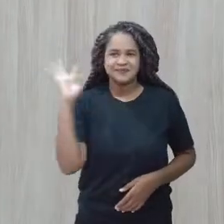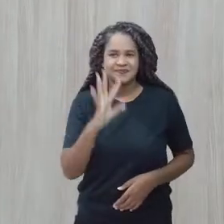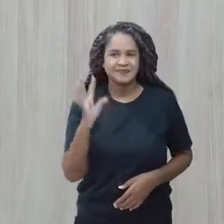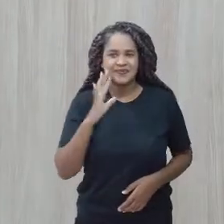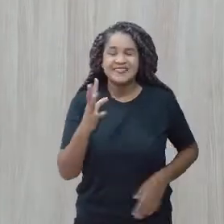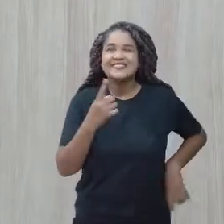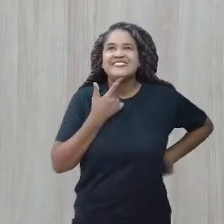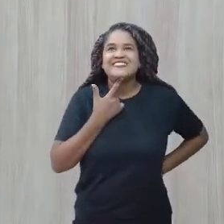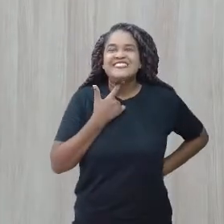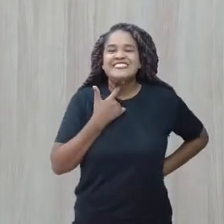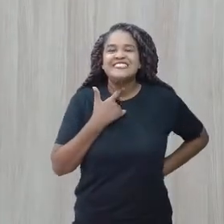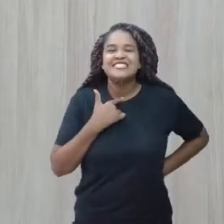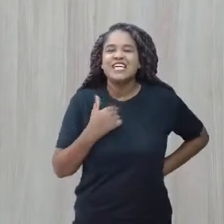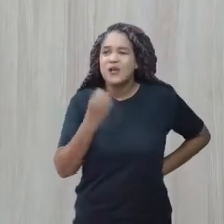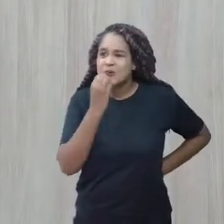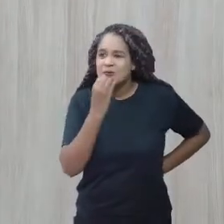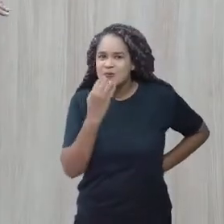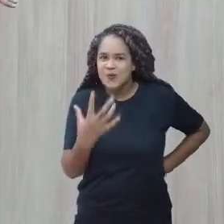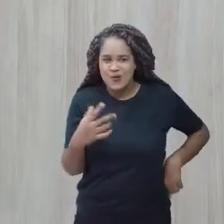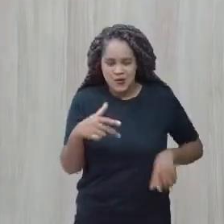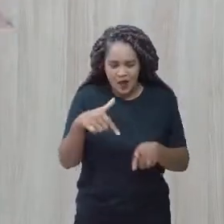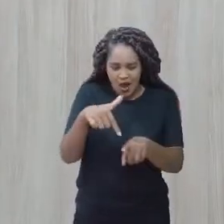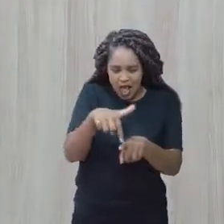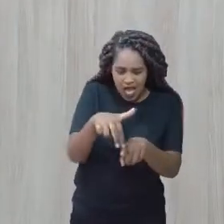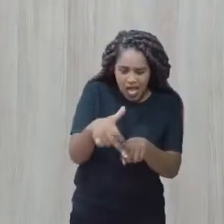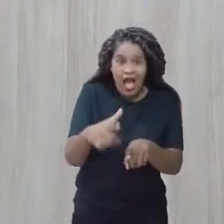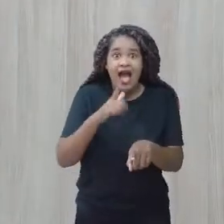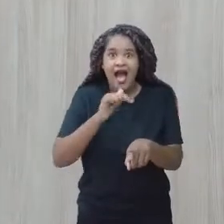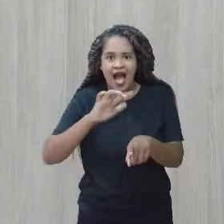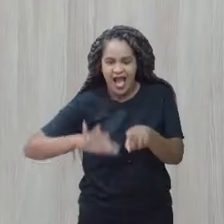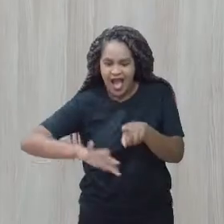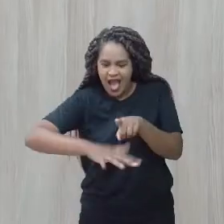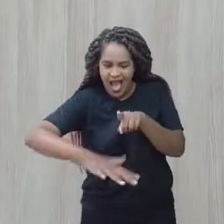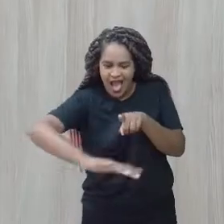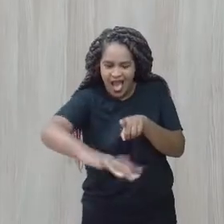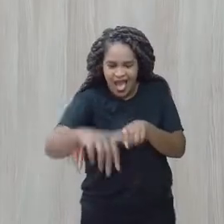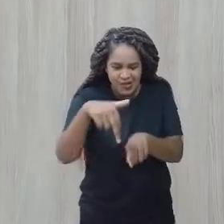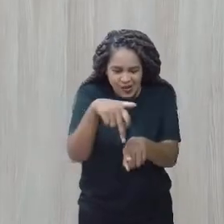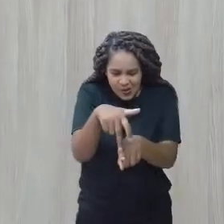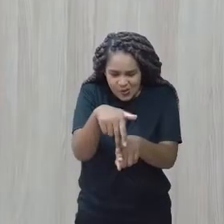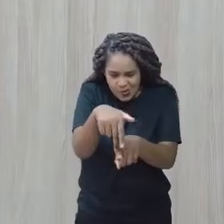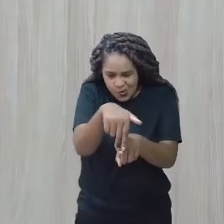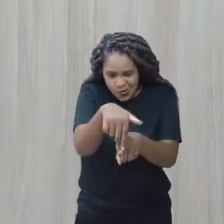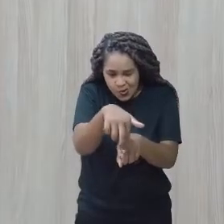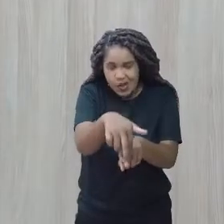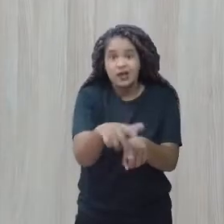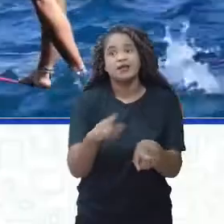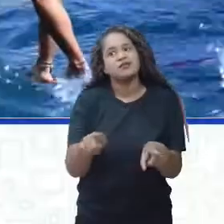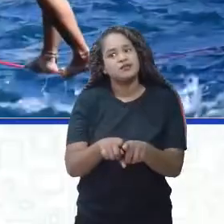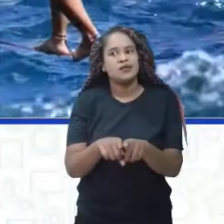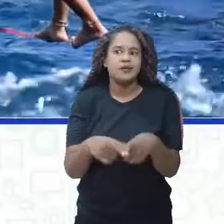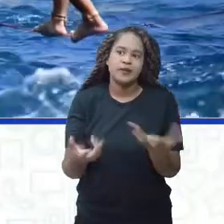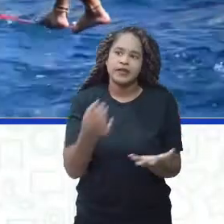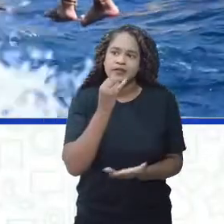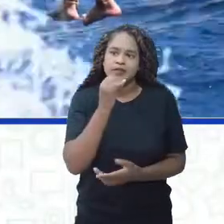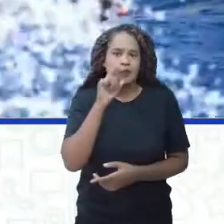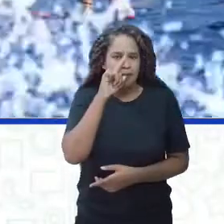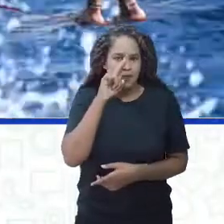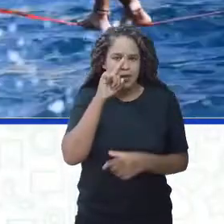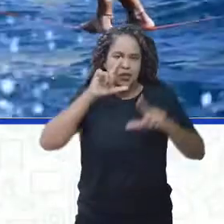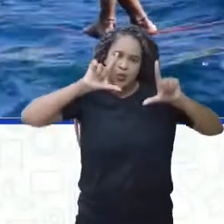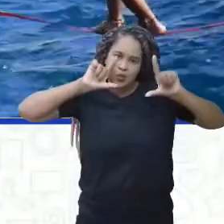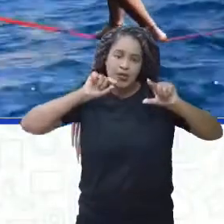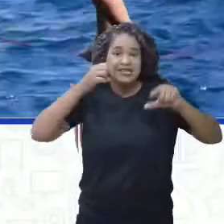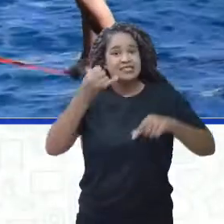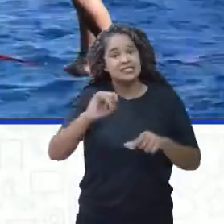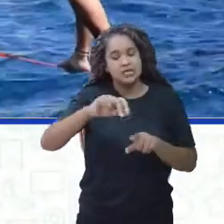viu? Deve ser muito bom você estar assim, ó, perto da água ali. E também essa aí ela tem um risco menor, né? Digamos assim,